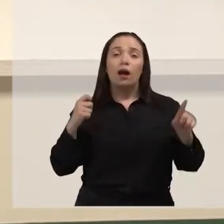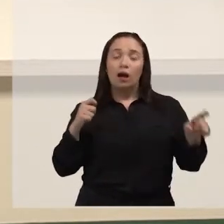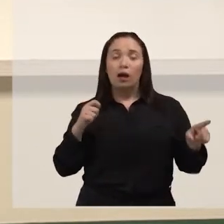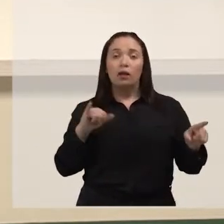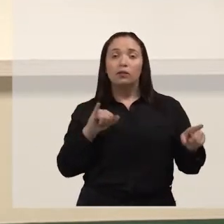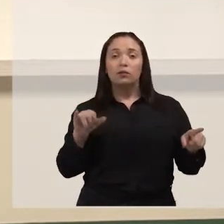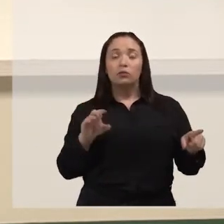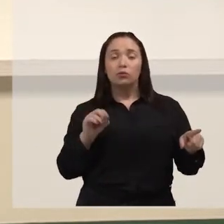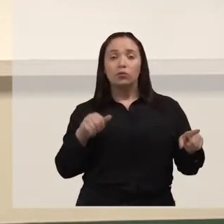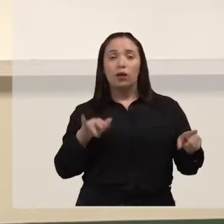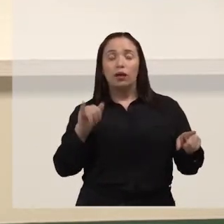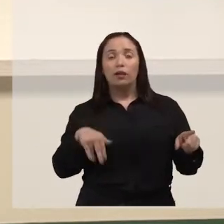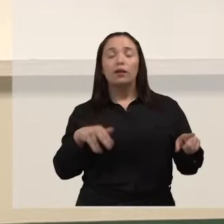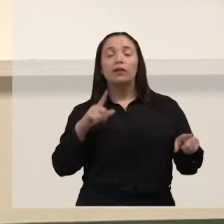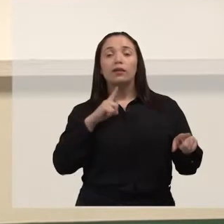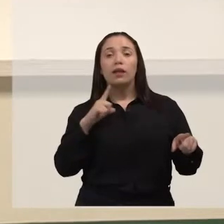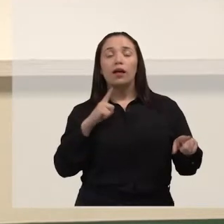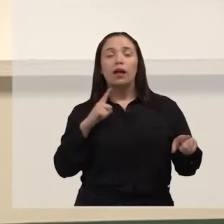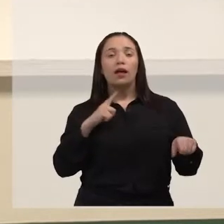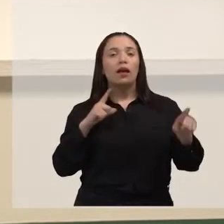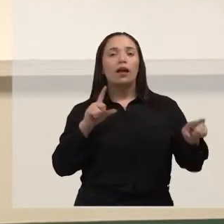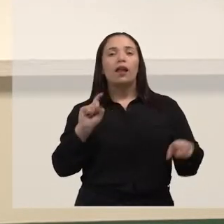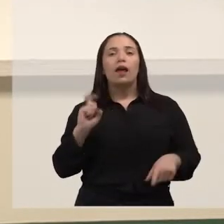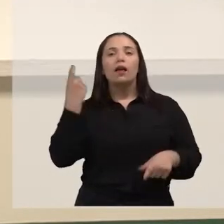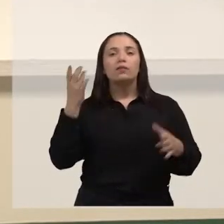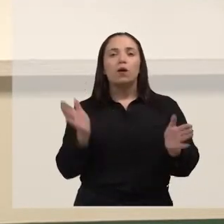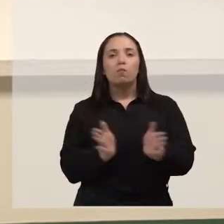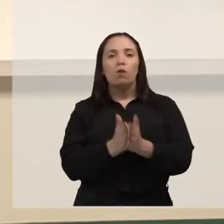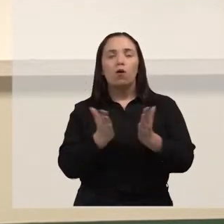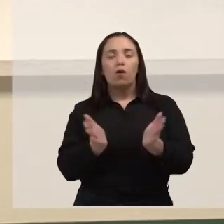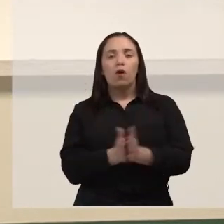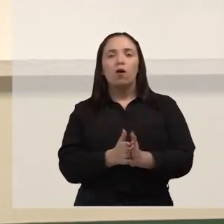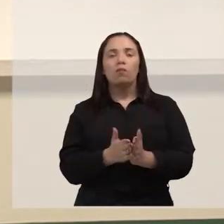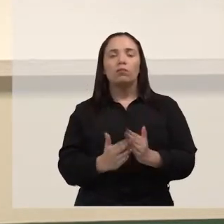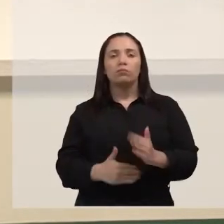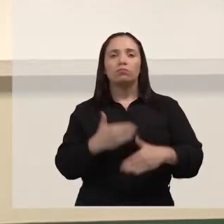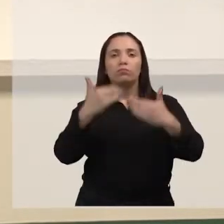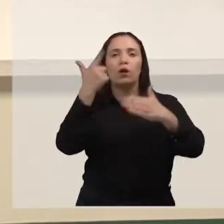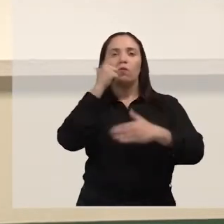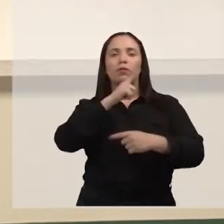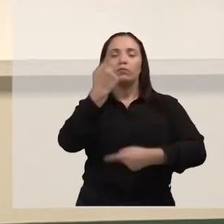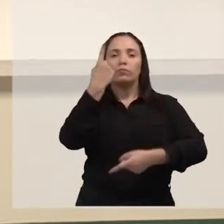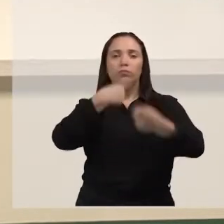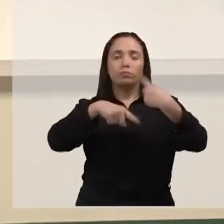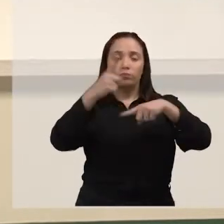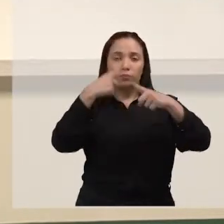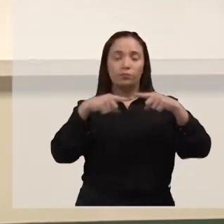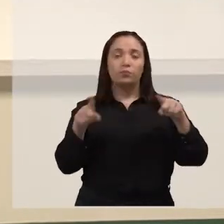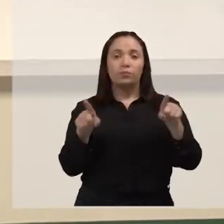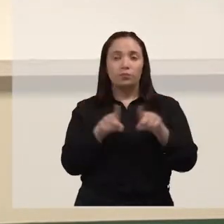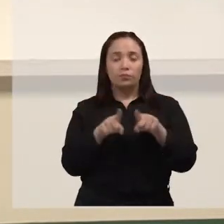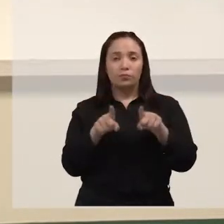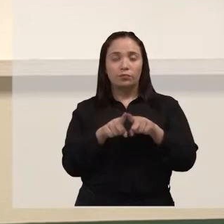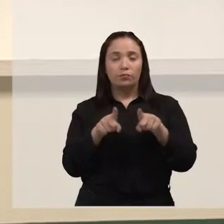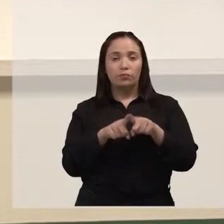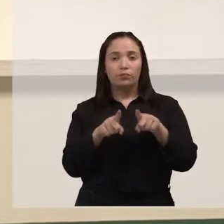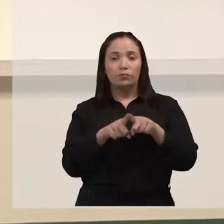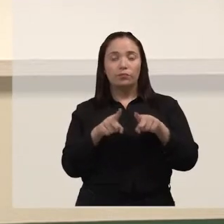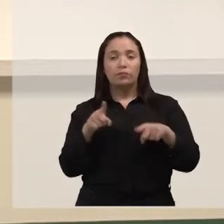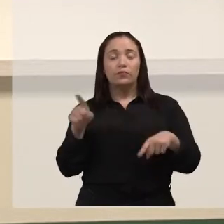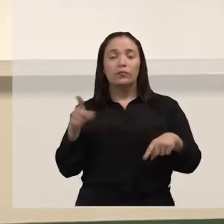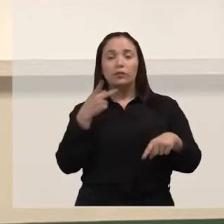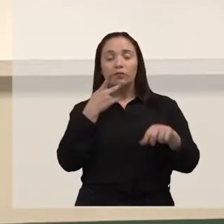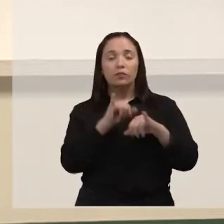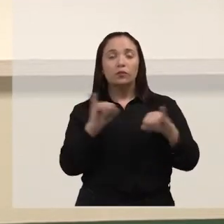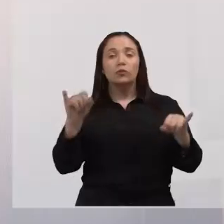tem uma coisa muito do cara que saiu de baixo e conseguiu chegar lá. E tem uma outra história dele também que é muito forte, que o Delfim Neto nessa reunião